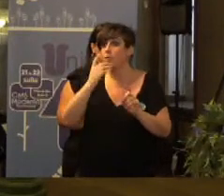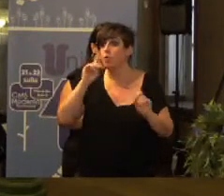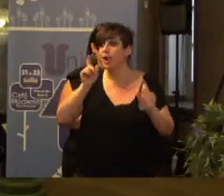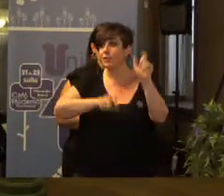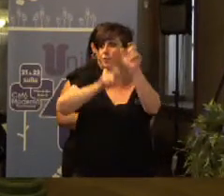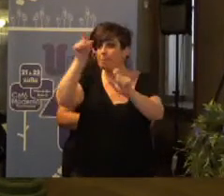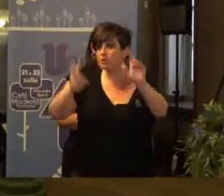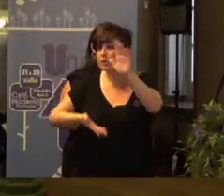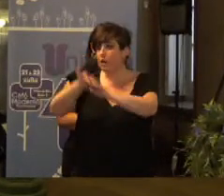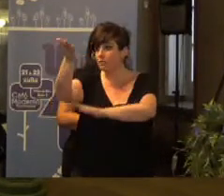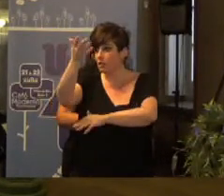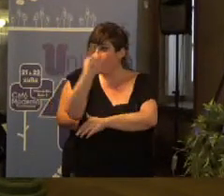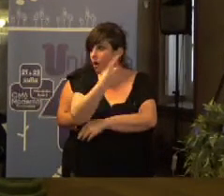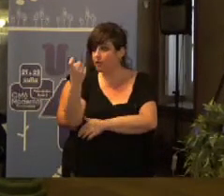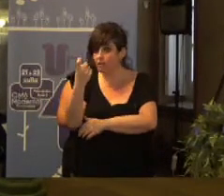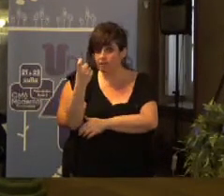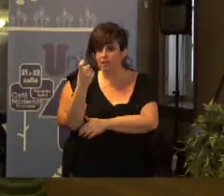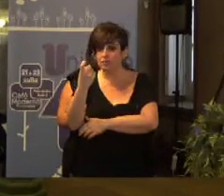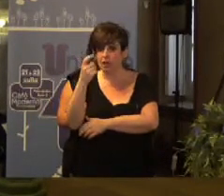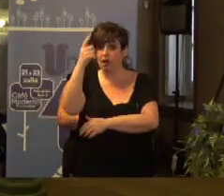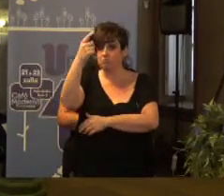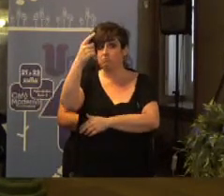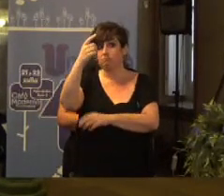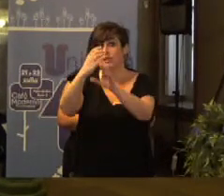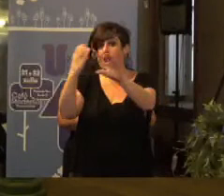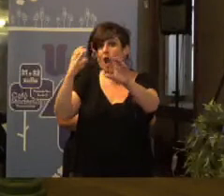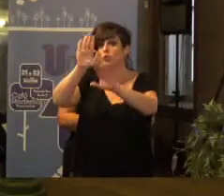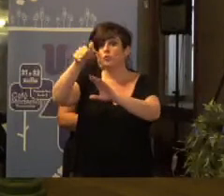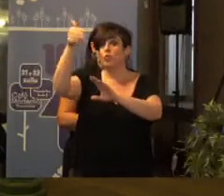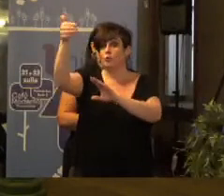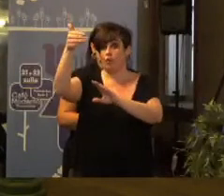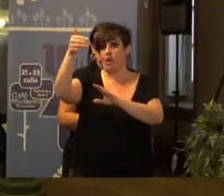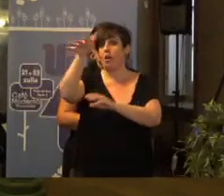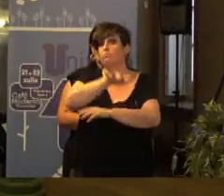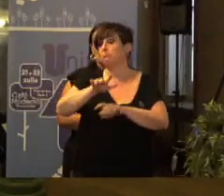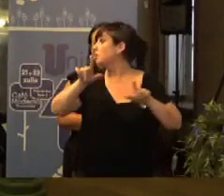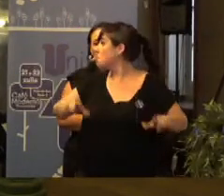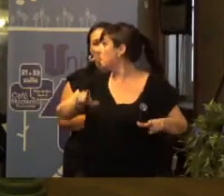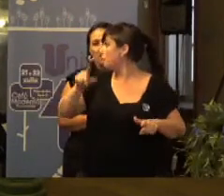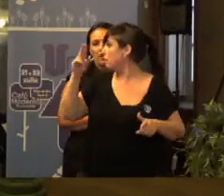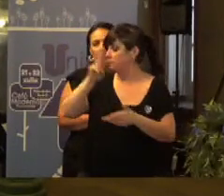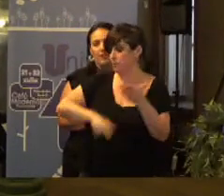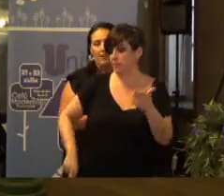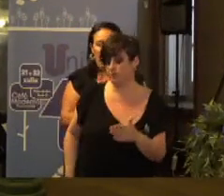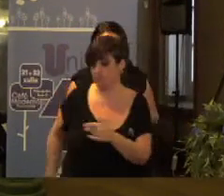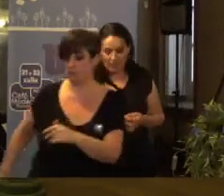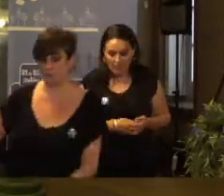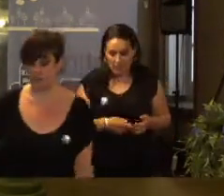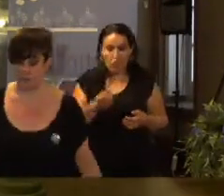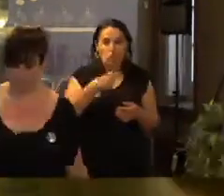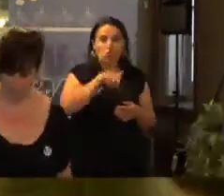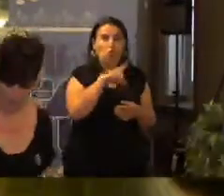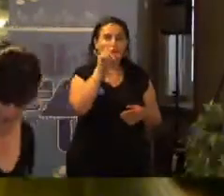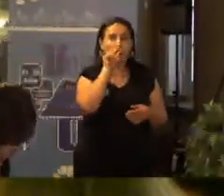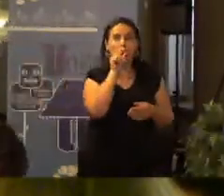mosteiro a deixar as vosas cousas, tedes o bus esperándovos na Praza de Galicia. Os que non teñamos que ir a apoio, temos